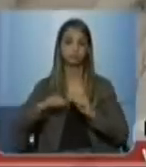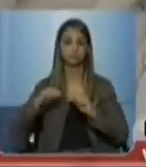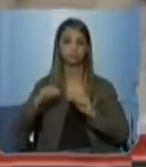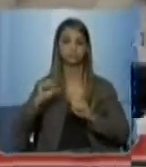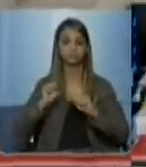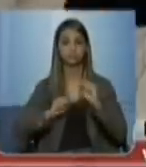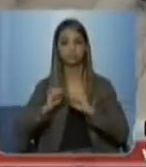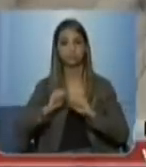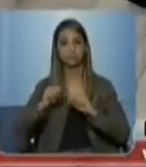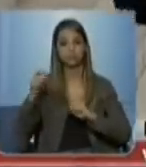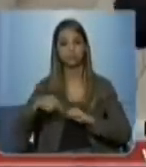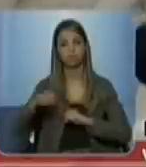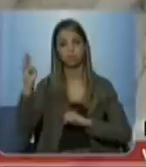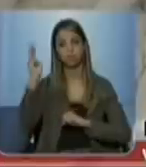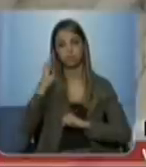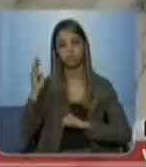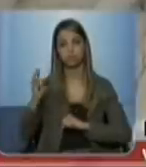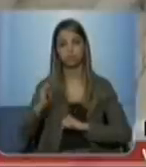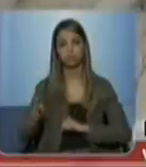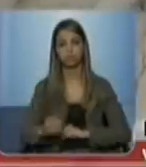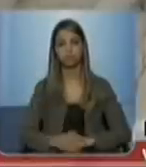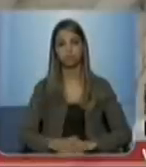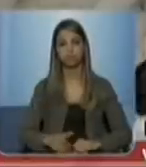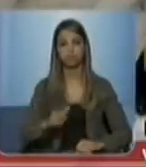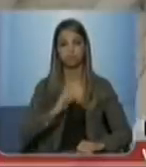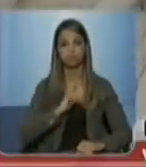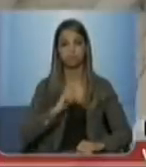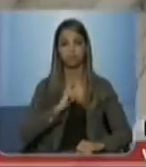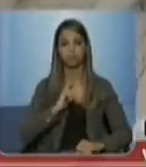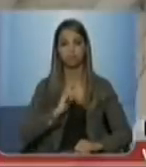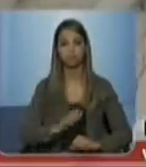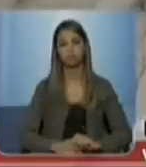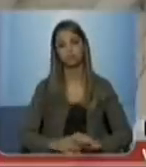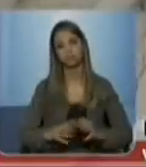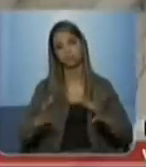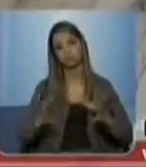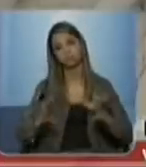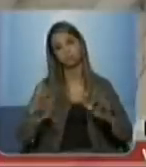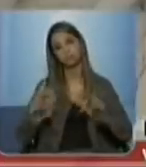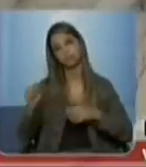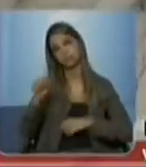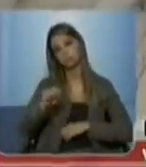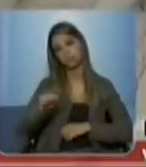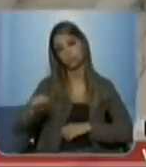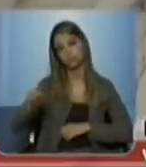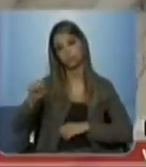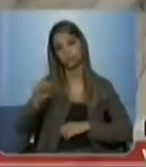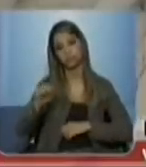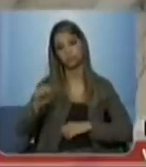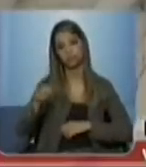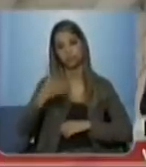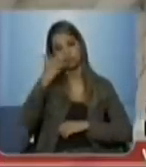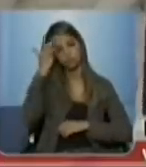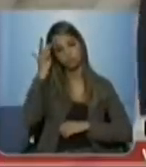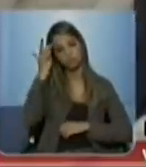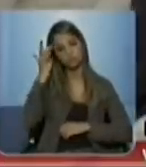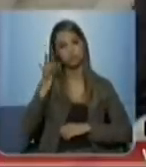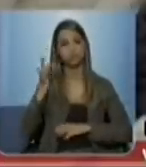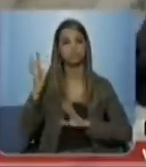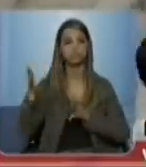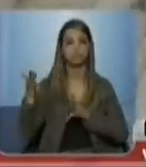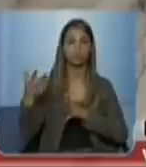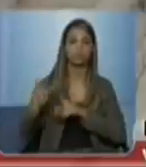aqui no Brasil também já há a aqui a o embrião de uma associação as pessoas que nos